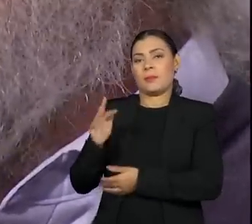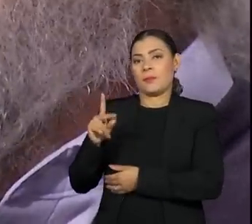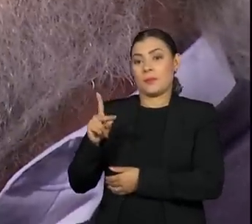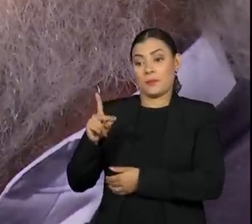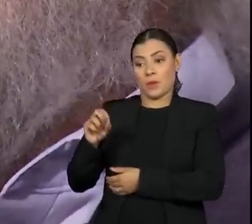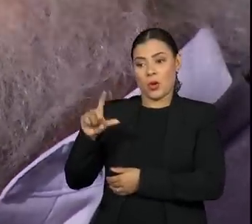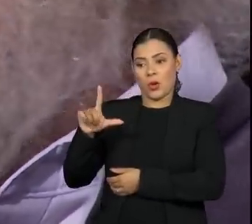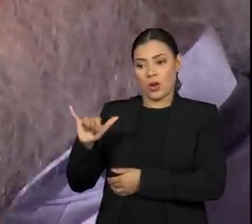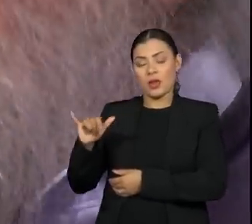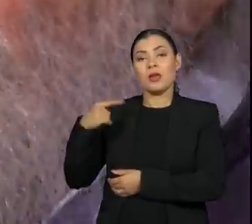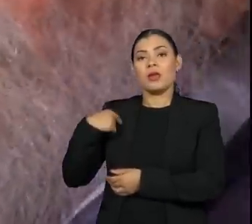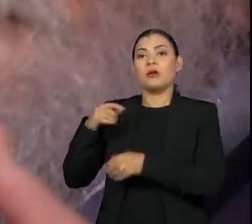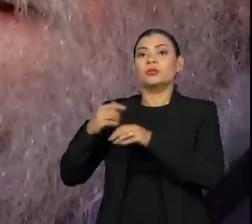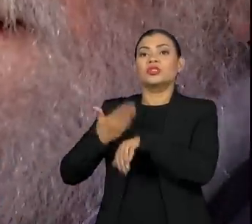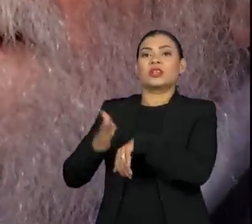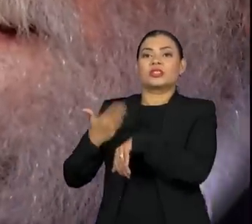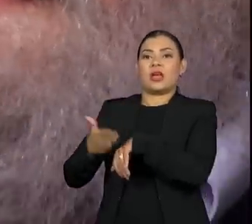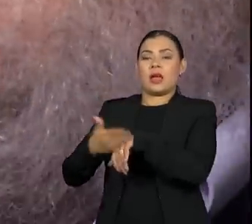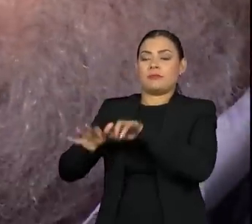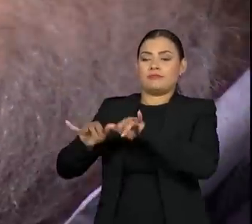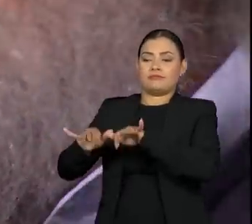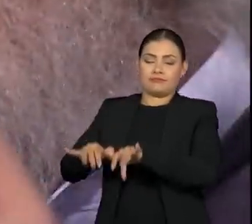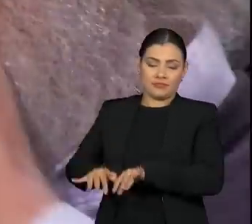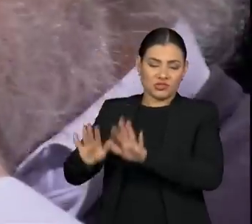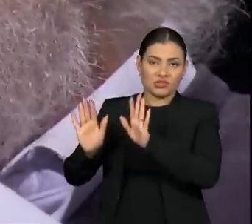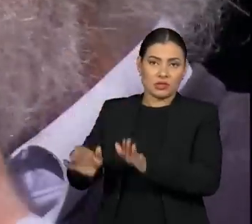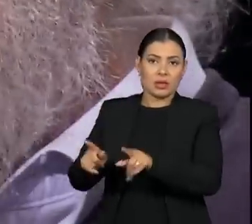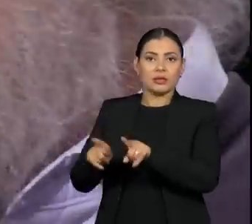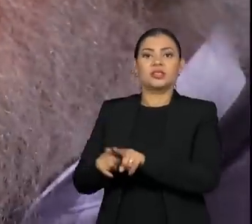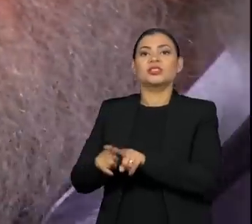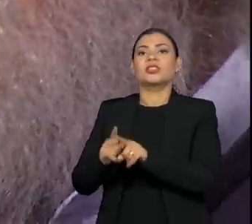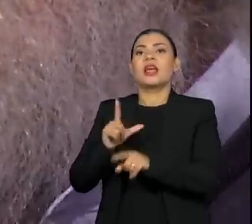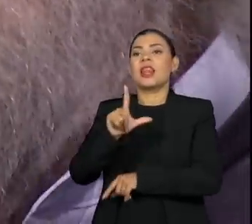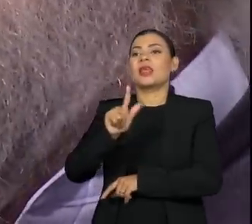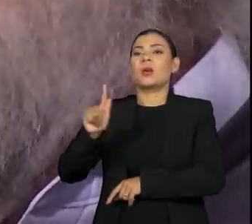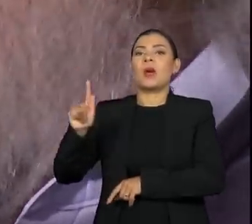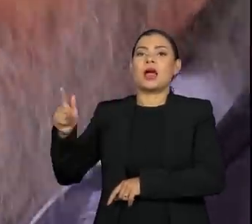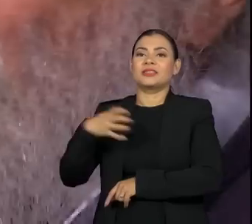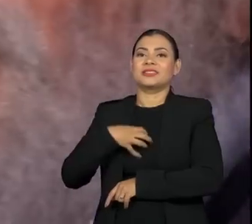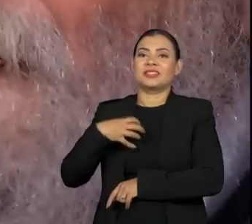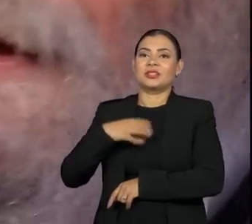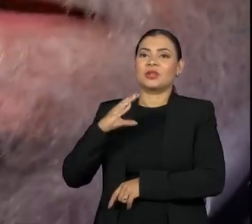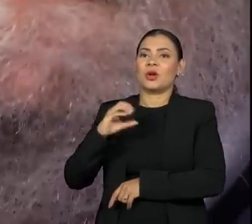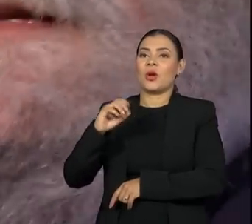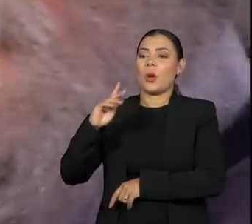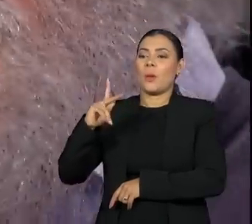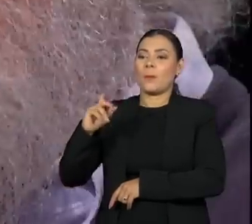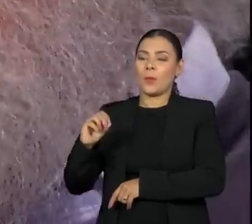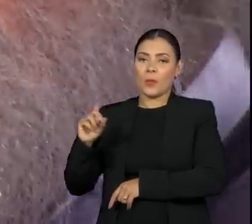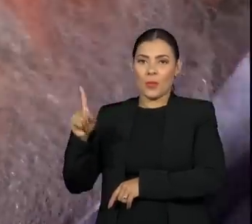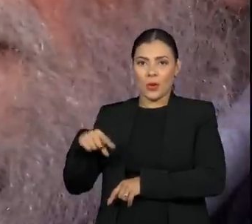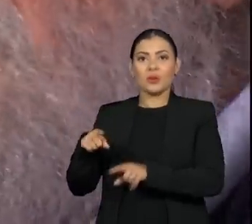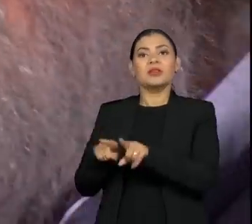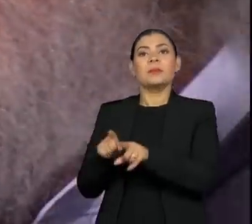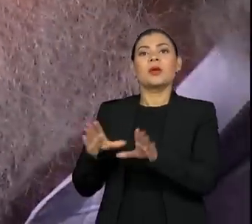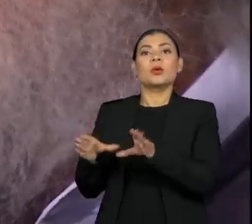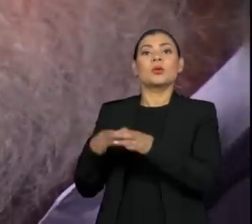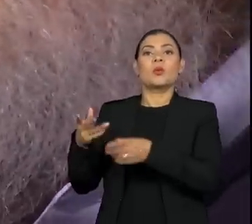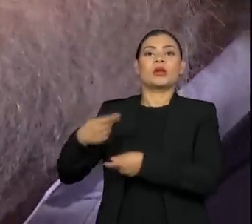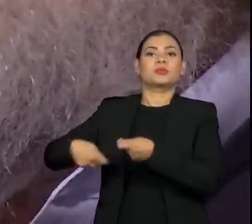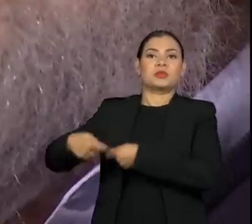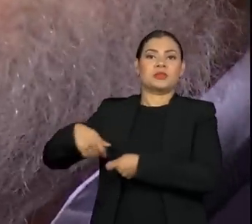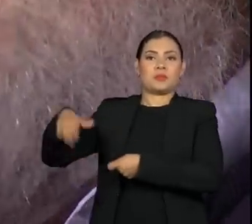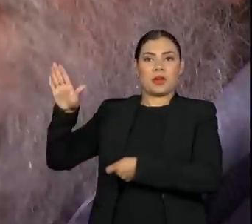e na época tinha aquela história do fortran uma outra linguagem era mais para o pessoal da